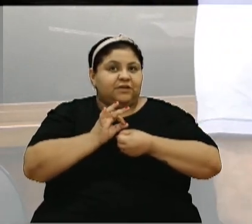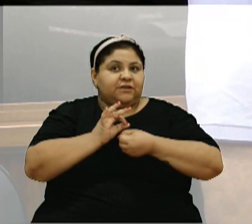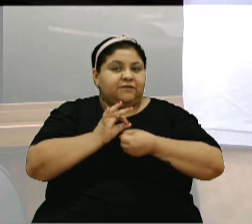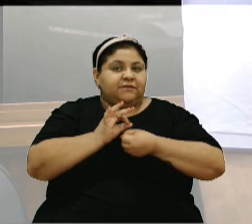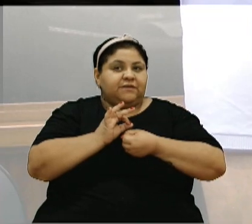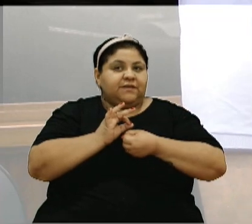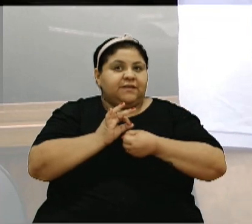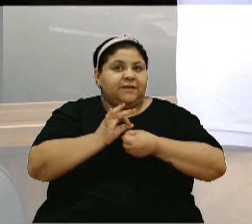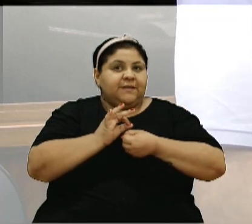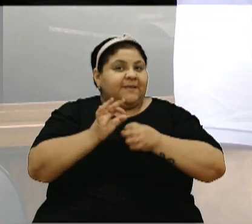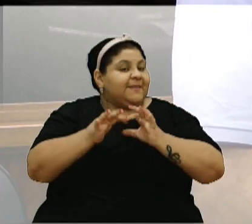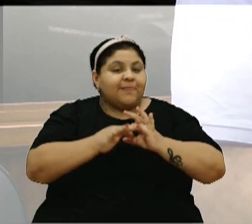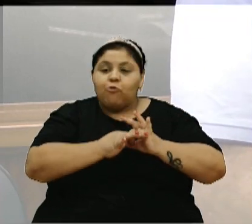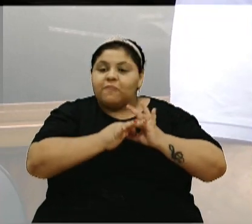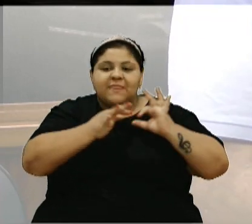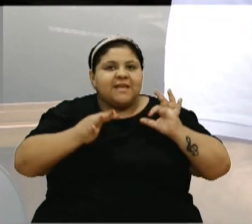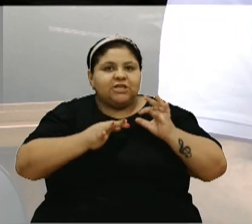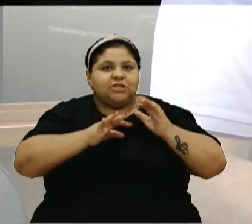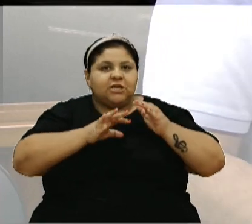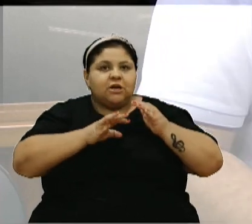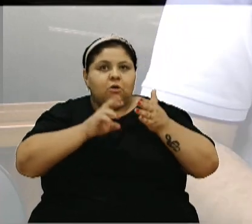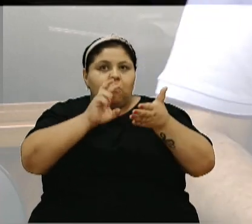outras gestões.